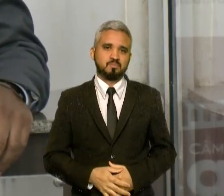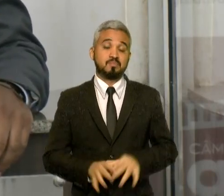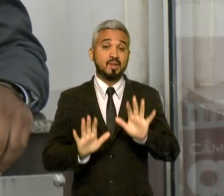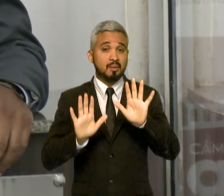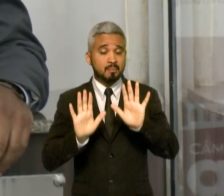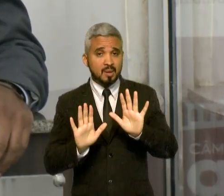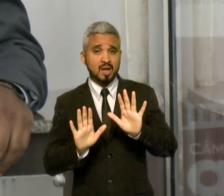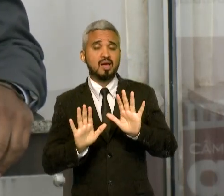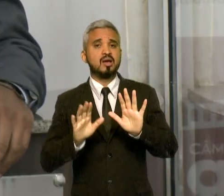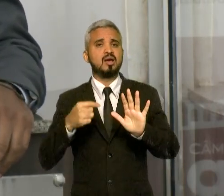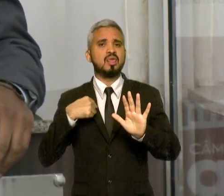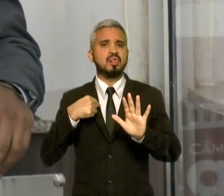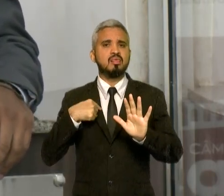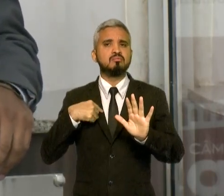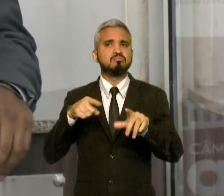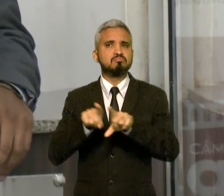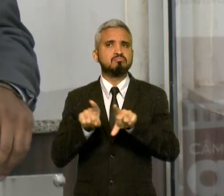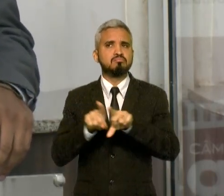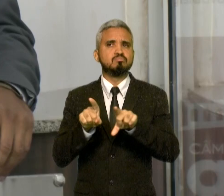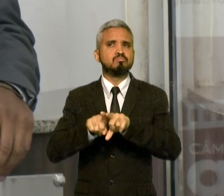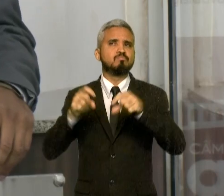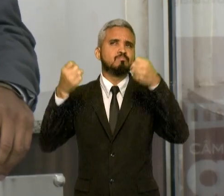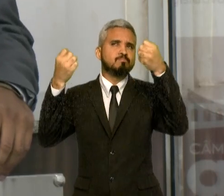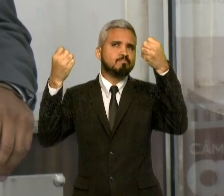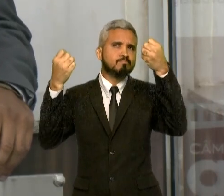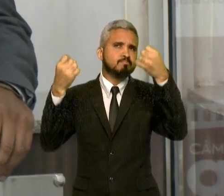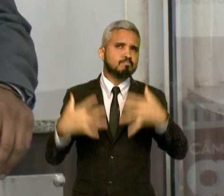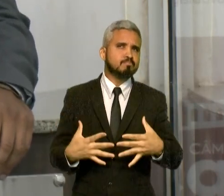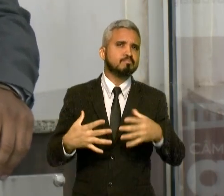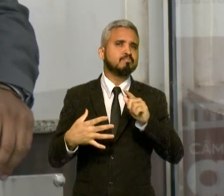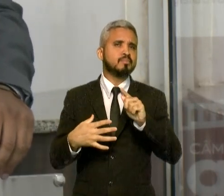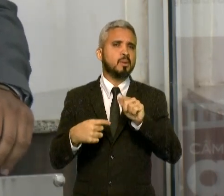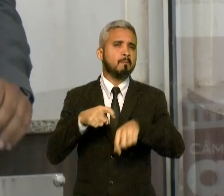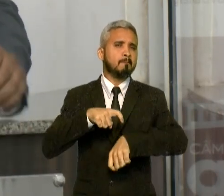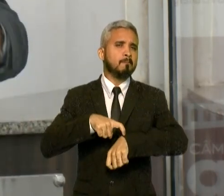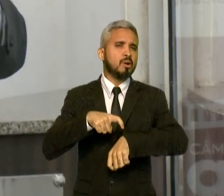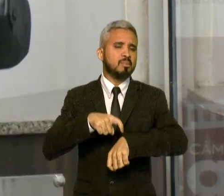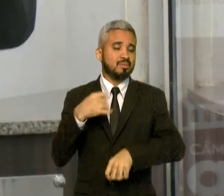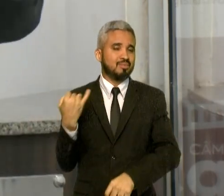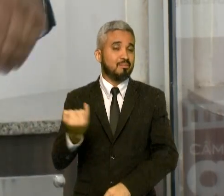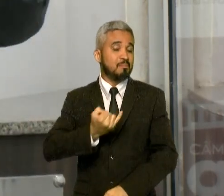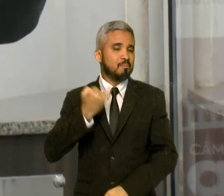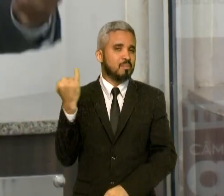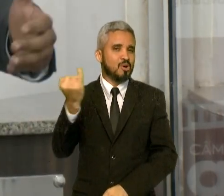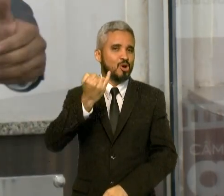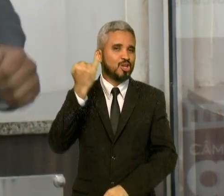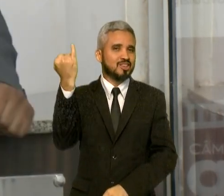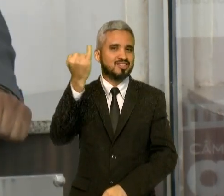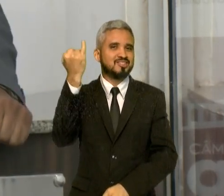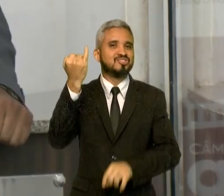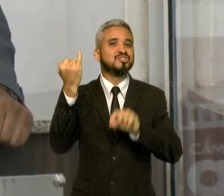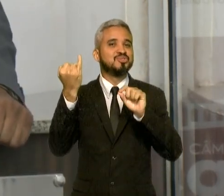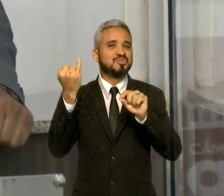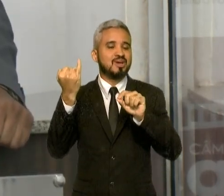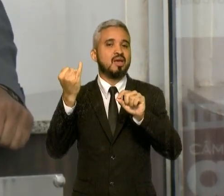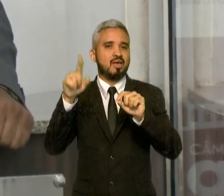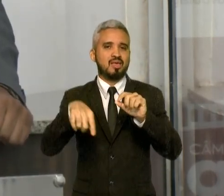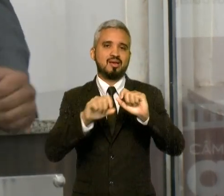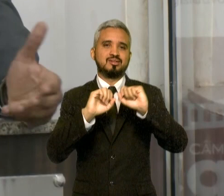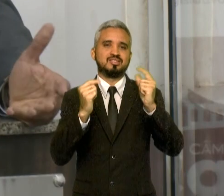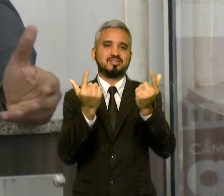da Assembleia Legislativa do Maranhão para a cidade de Caxias. O nosso segundo grande evento que nós